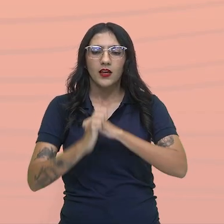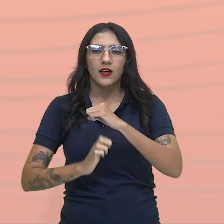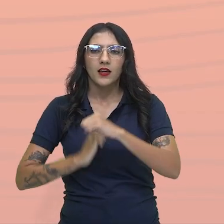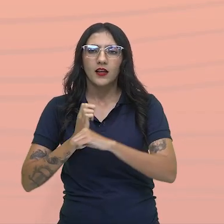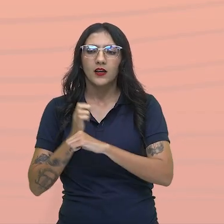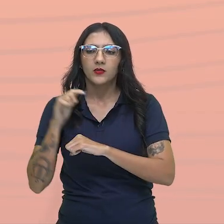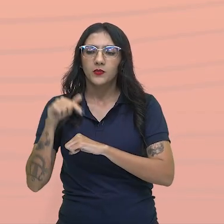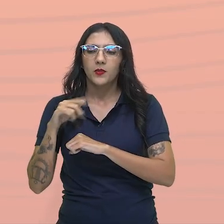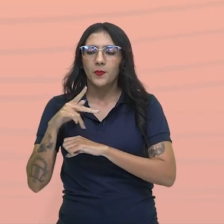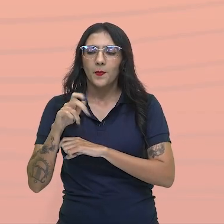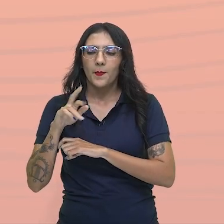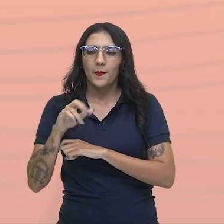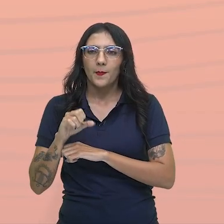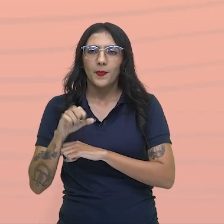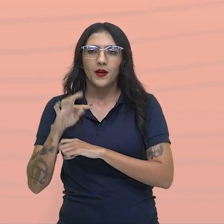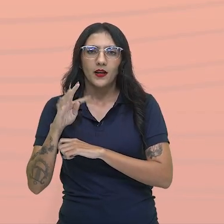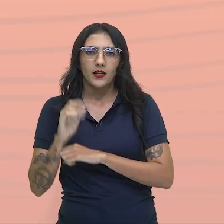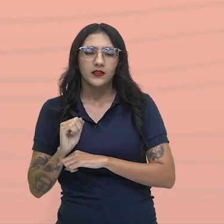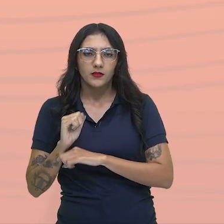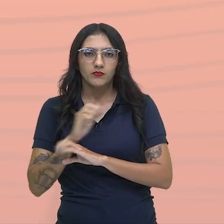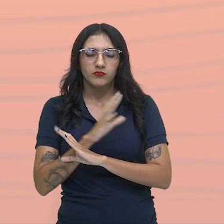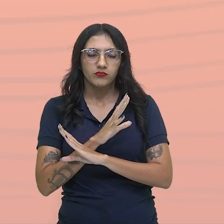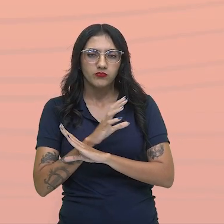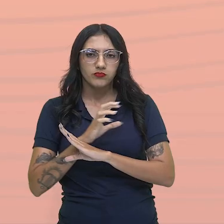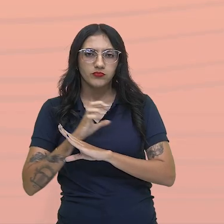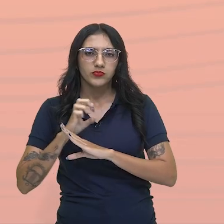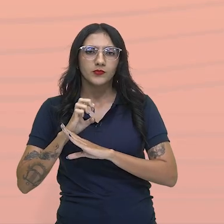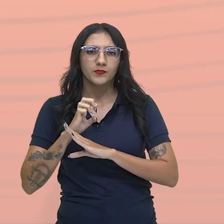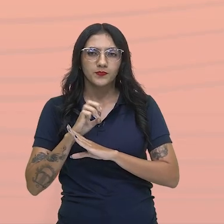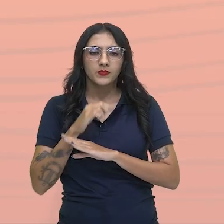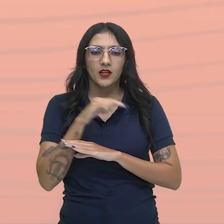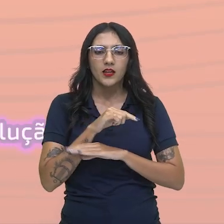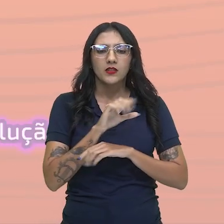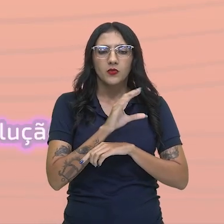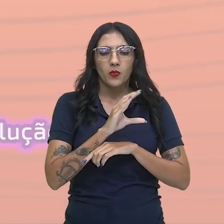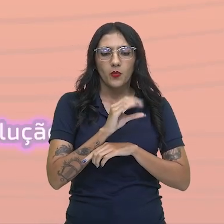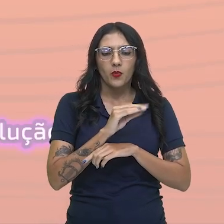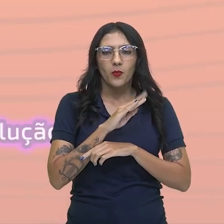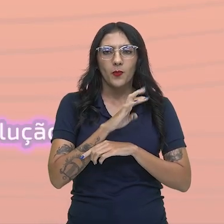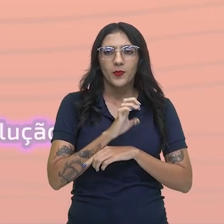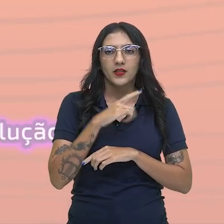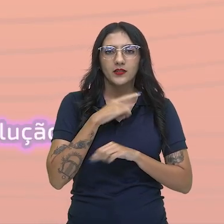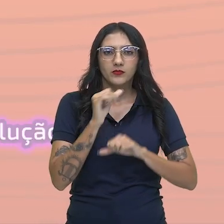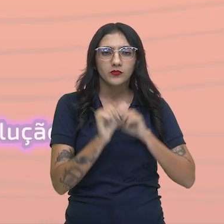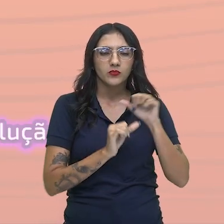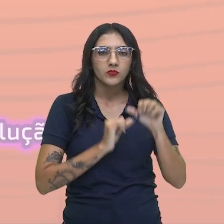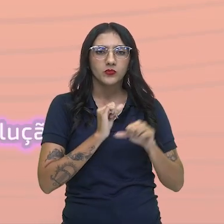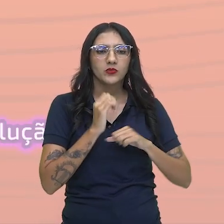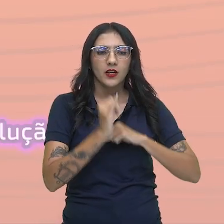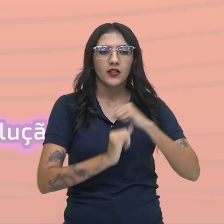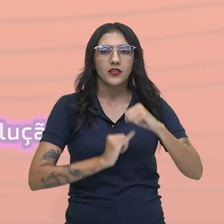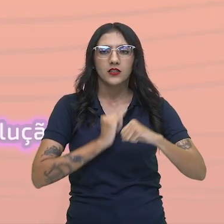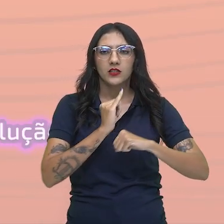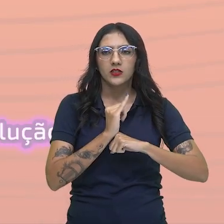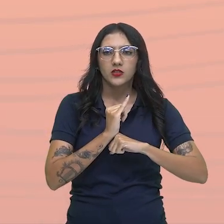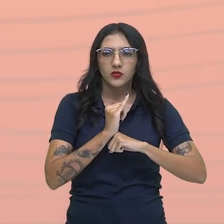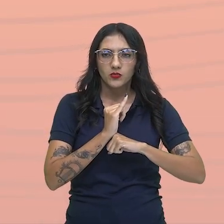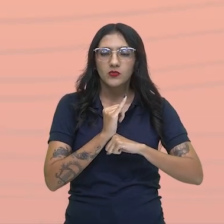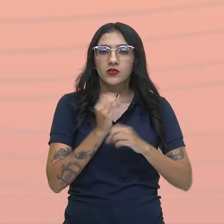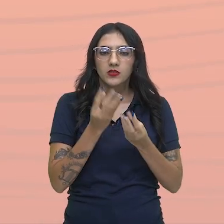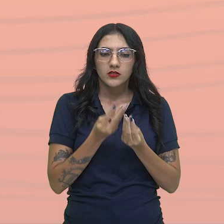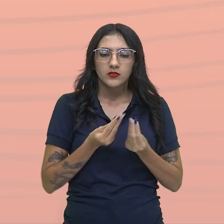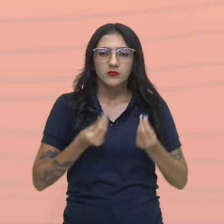sobre o fio de cobre na forma de prata metálica. O cobre, por sua vez, se transforma em íons cobre, que passam para a